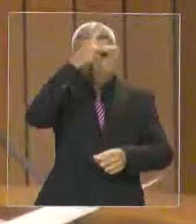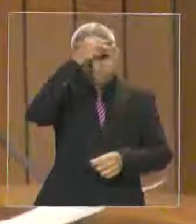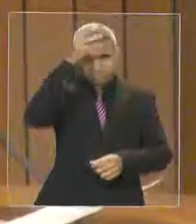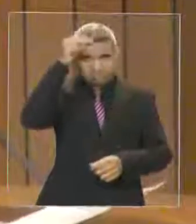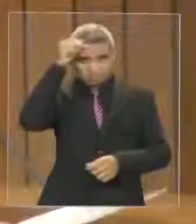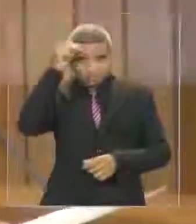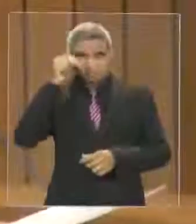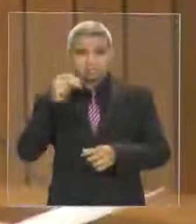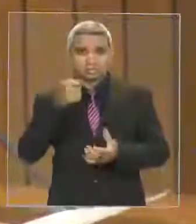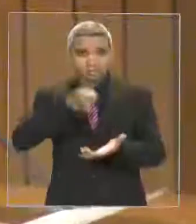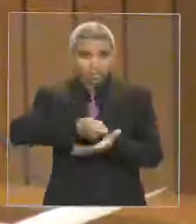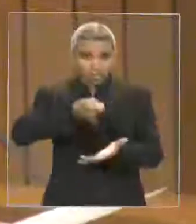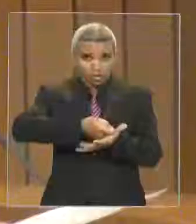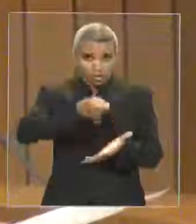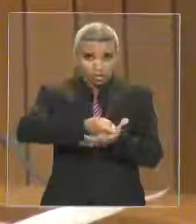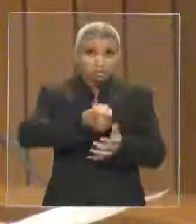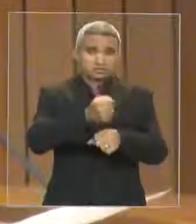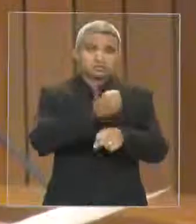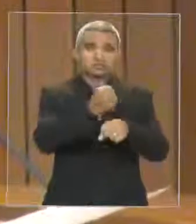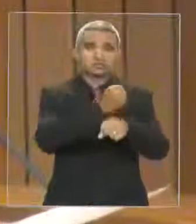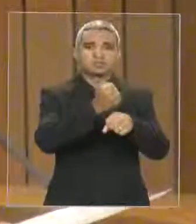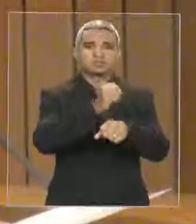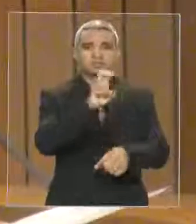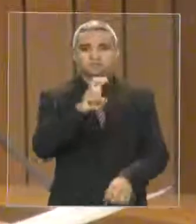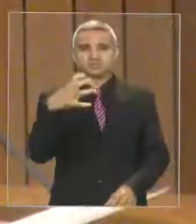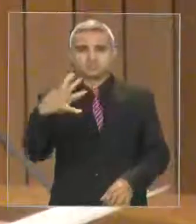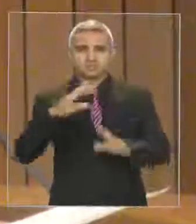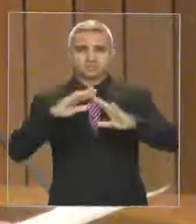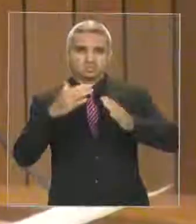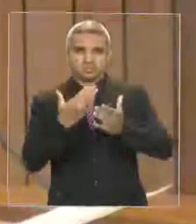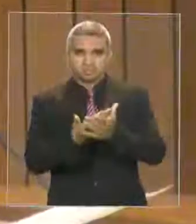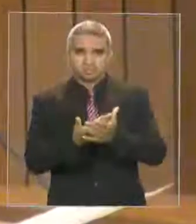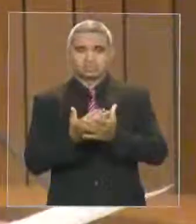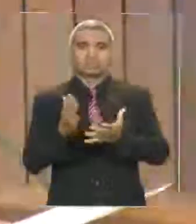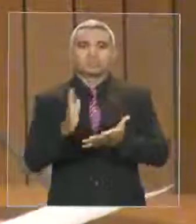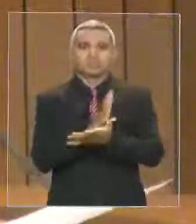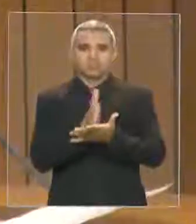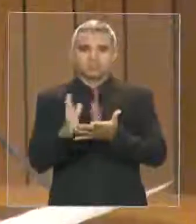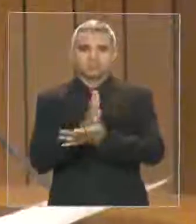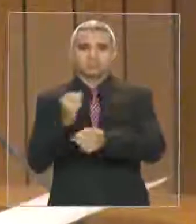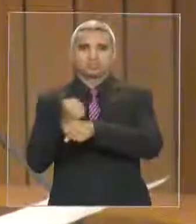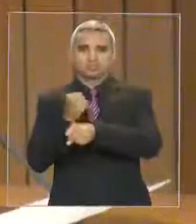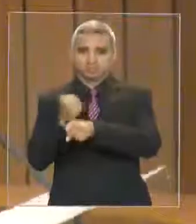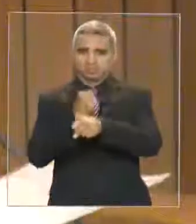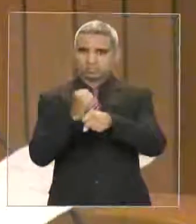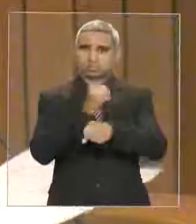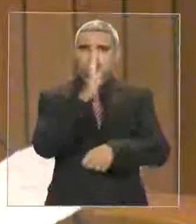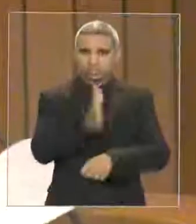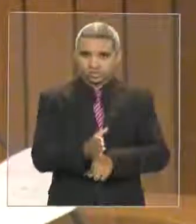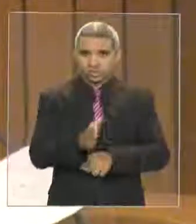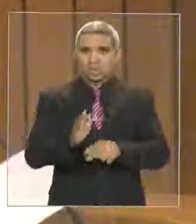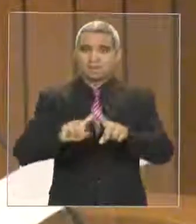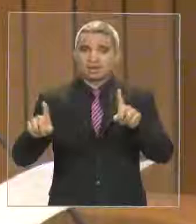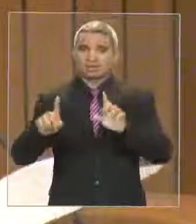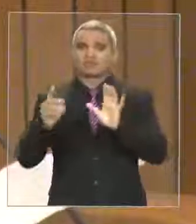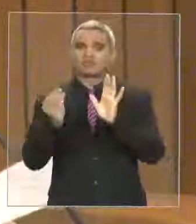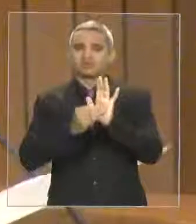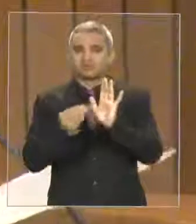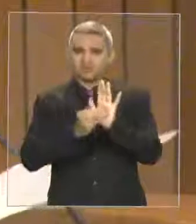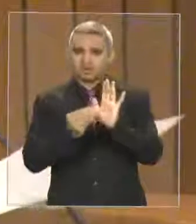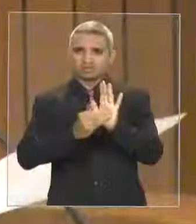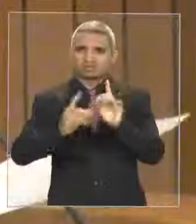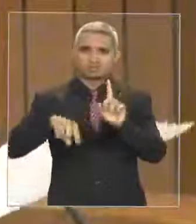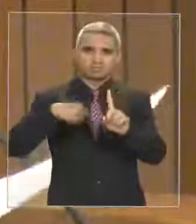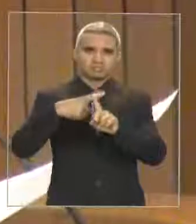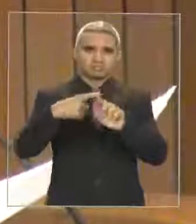Algumas dessas escolas foram reformadas, mas outras foram incluídas e outras precisam ser incluídas nessa relação das escolas a serem